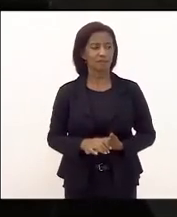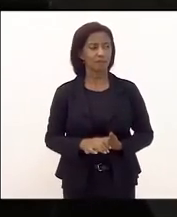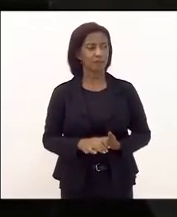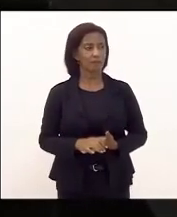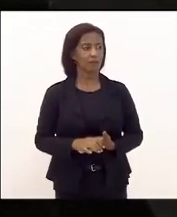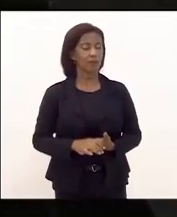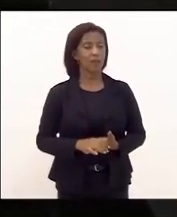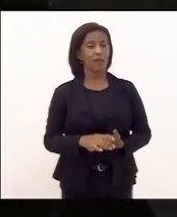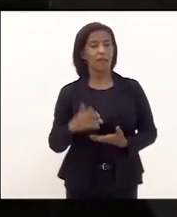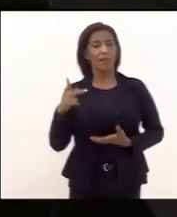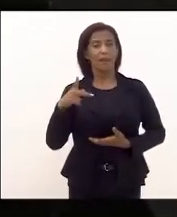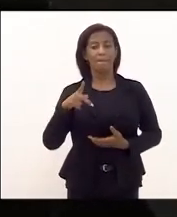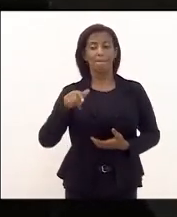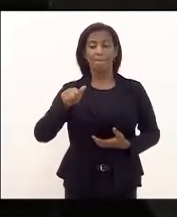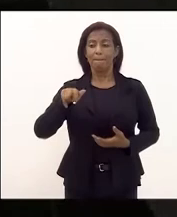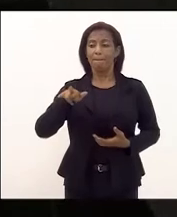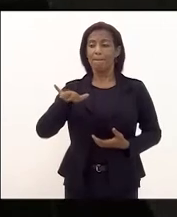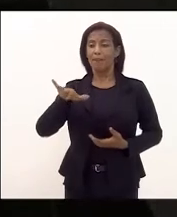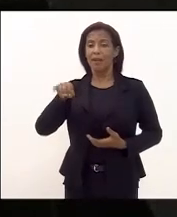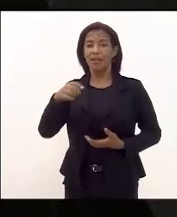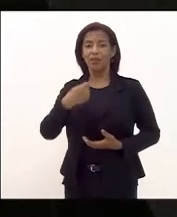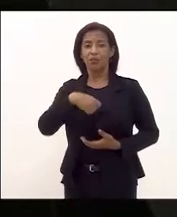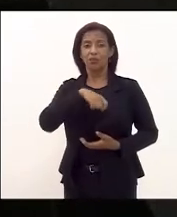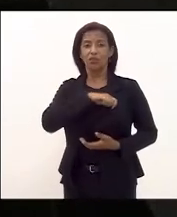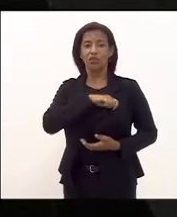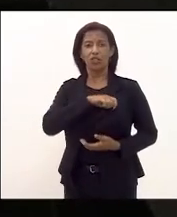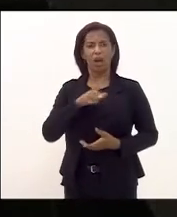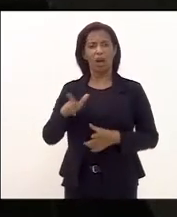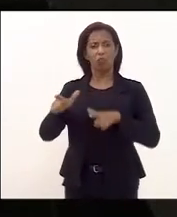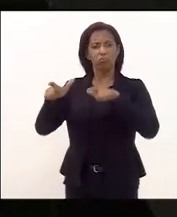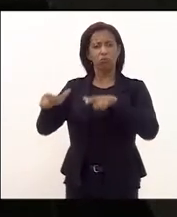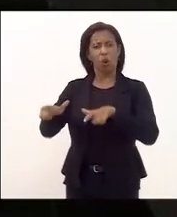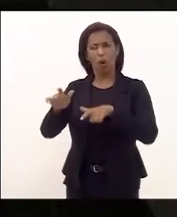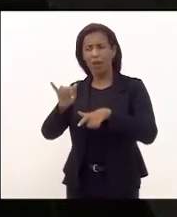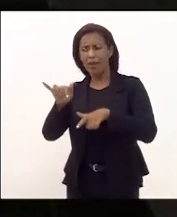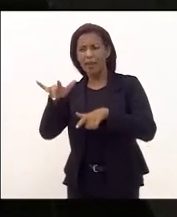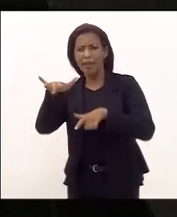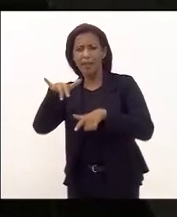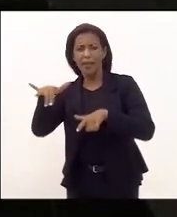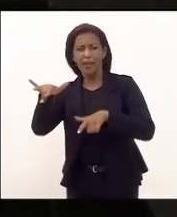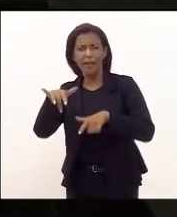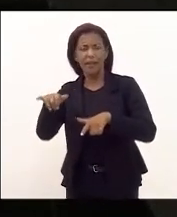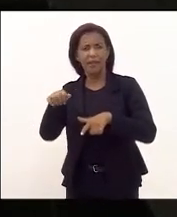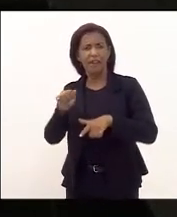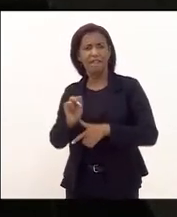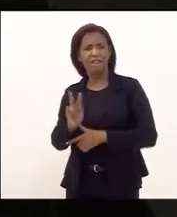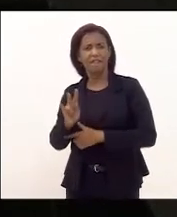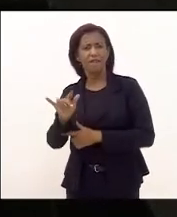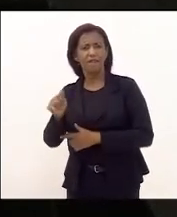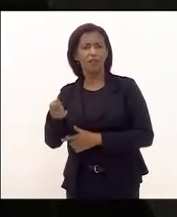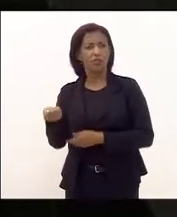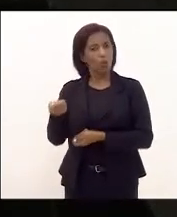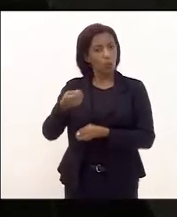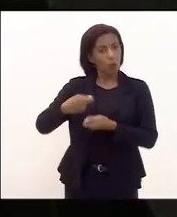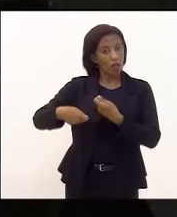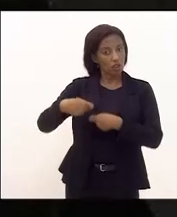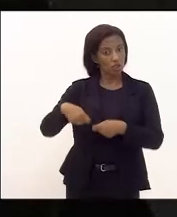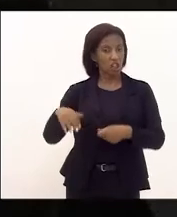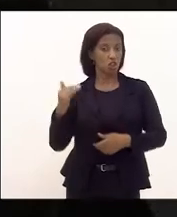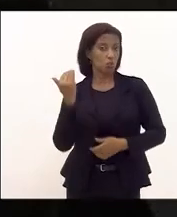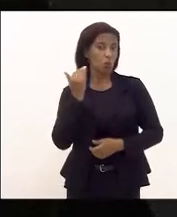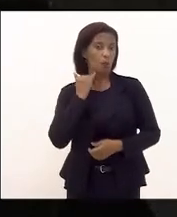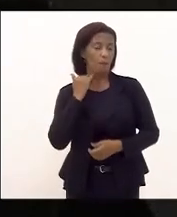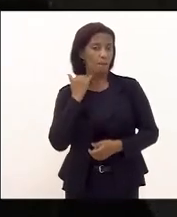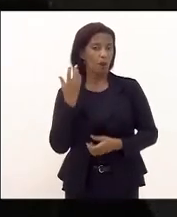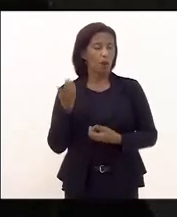em paraísos fiscais, no caso dele, nas Ilhas Virgens. Ora, se ele quer fazer isso como um agente financeiro, como um